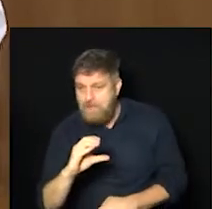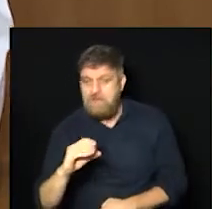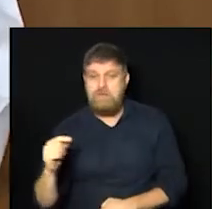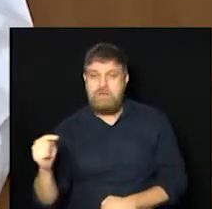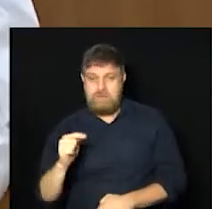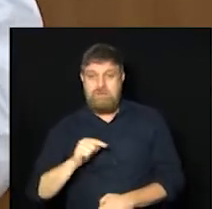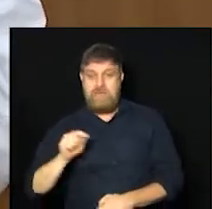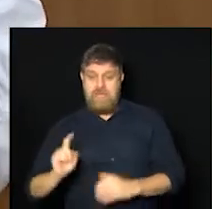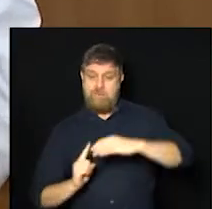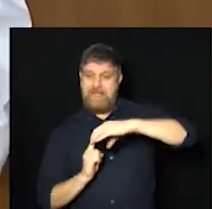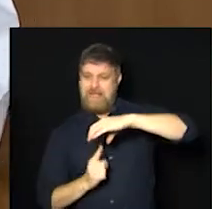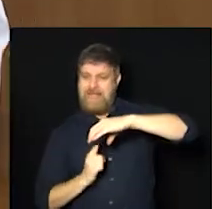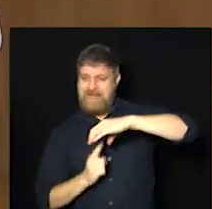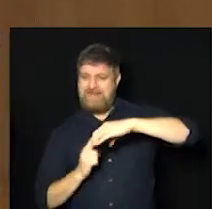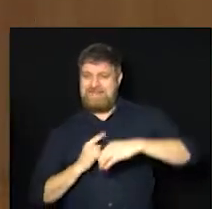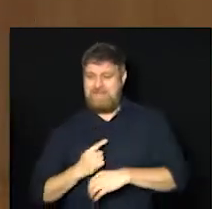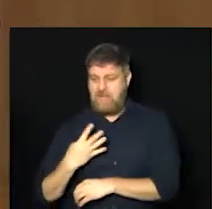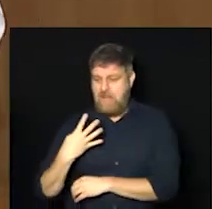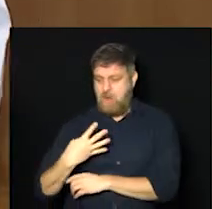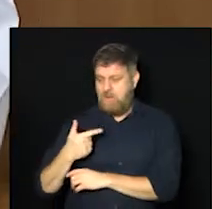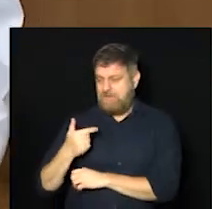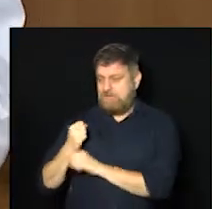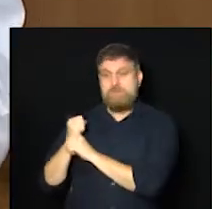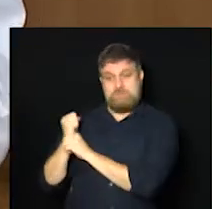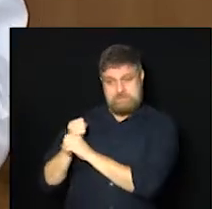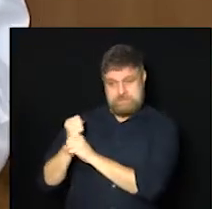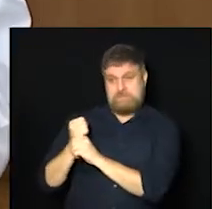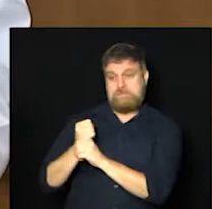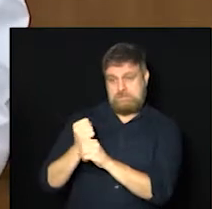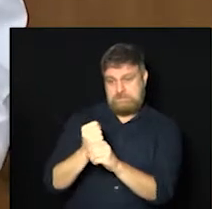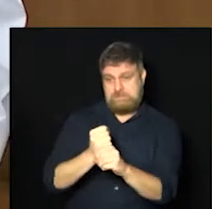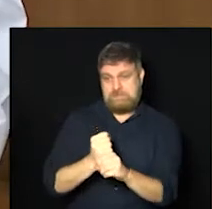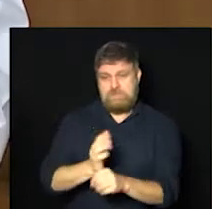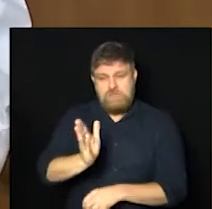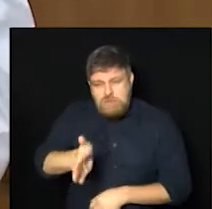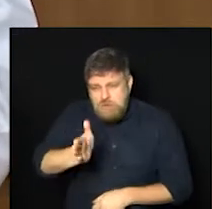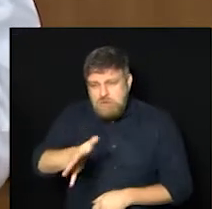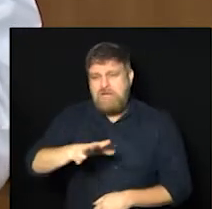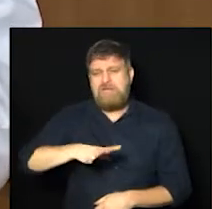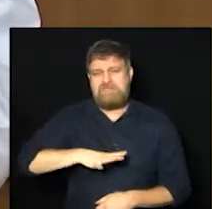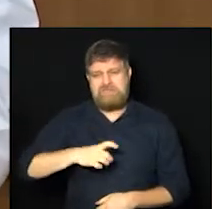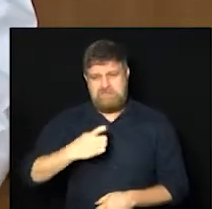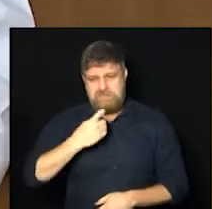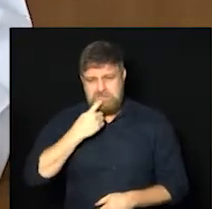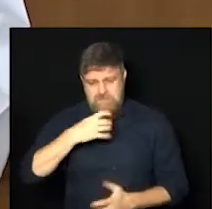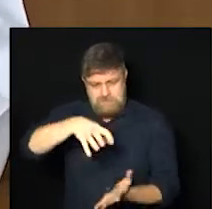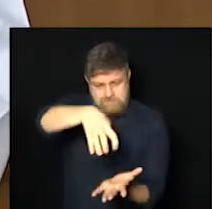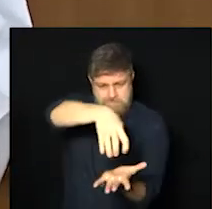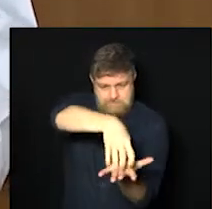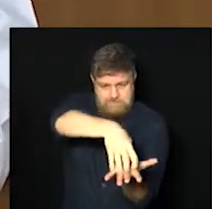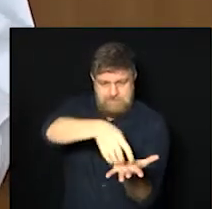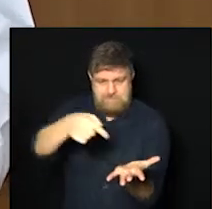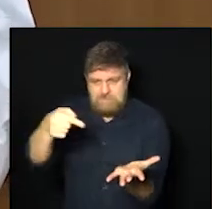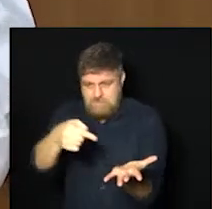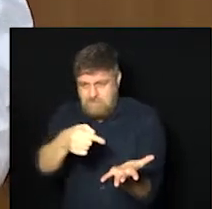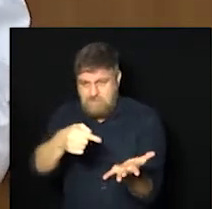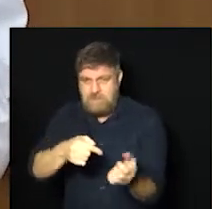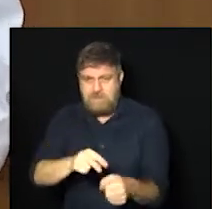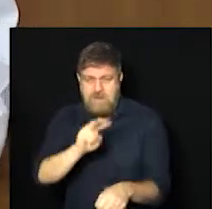é uma clínica que tem 42 anos, na cidade de Campinas. Ela trata